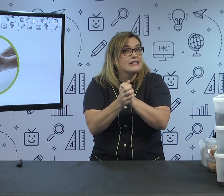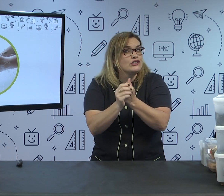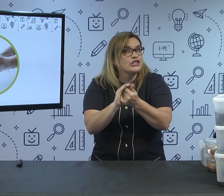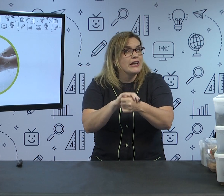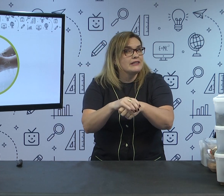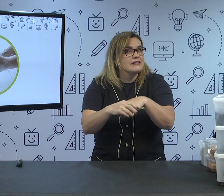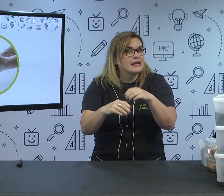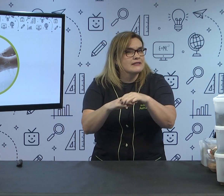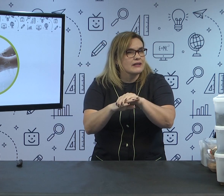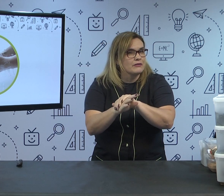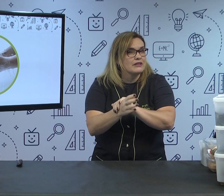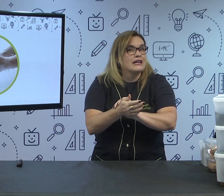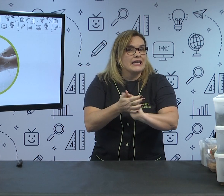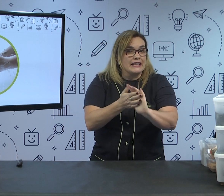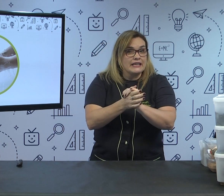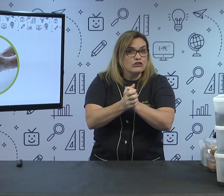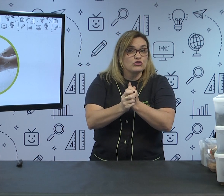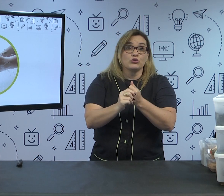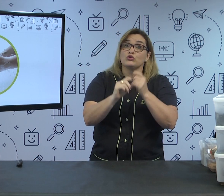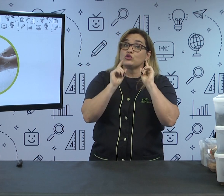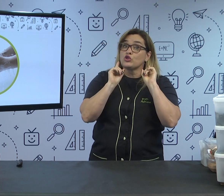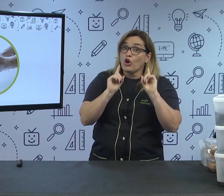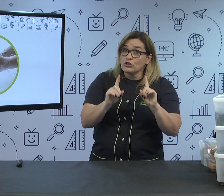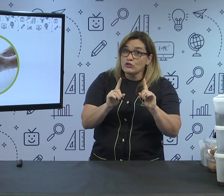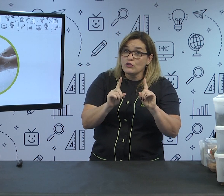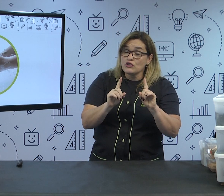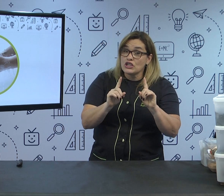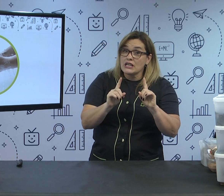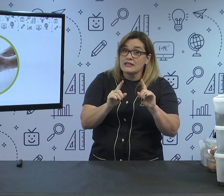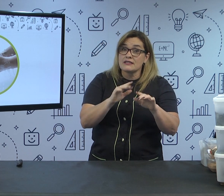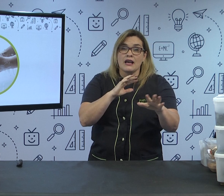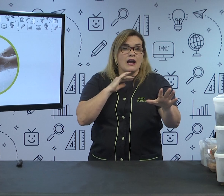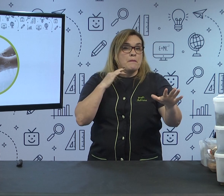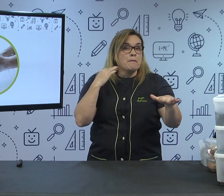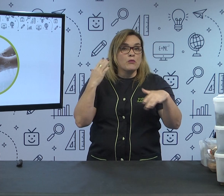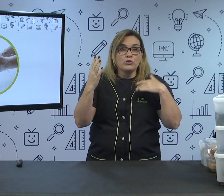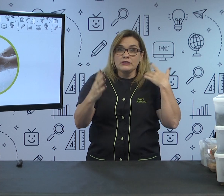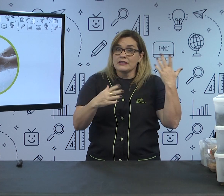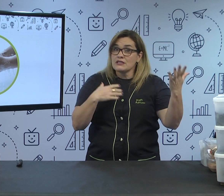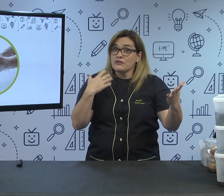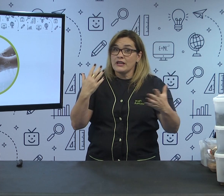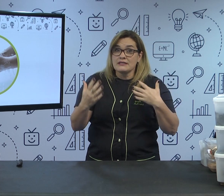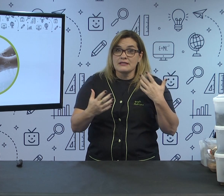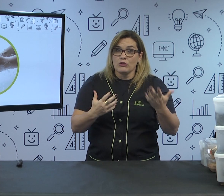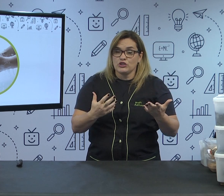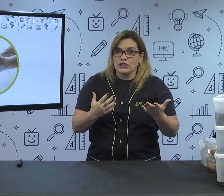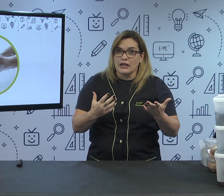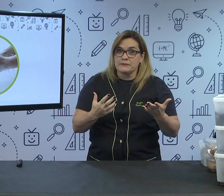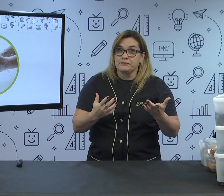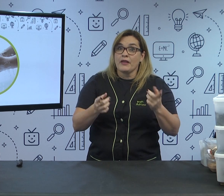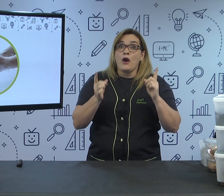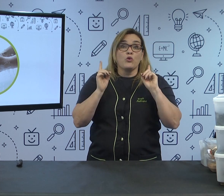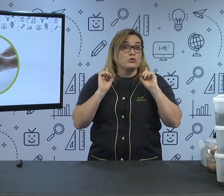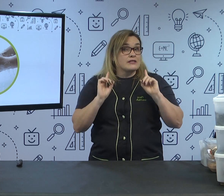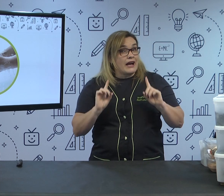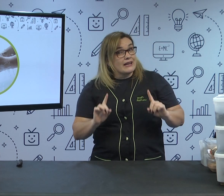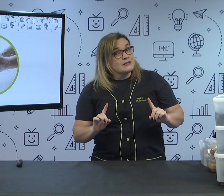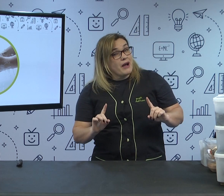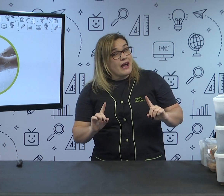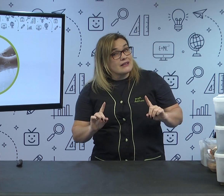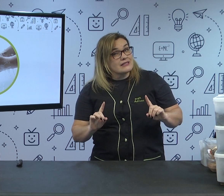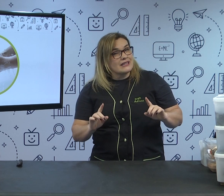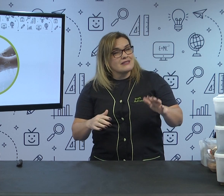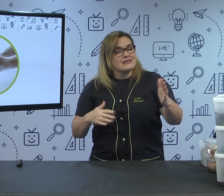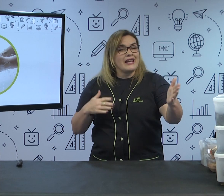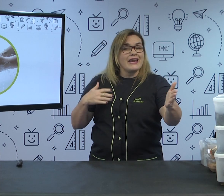toda a higienização. Isso todos os dias, muitas vezes ao dia. Usar